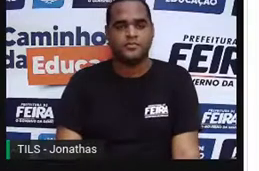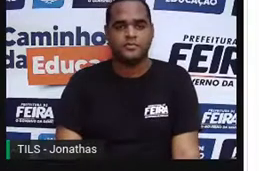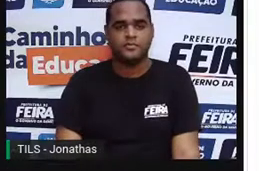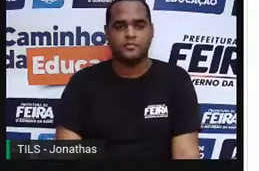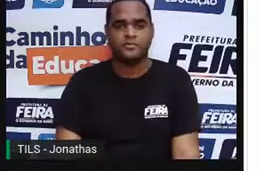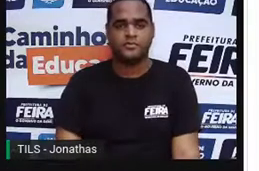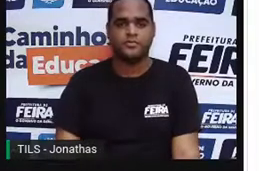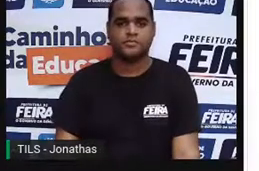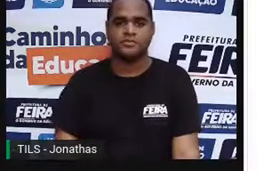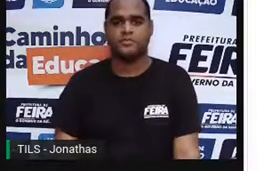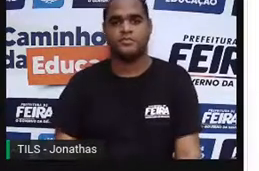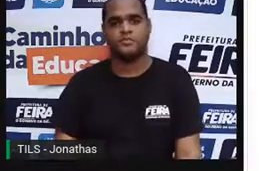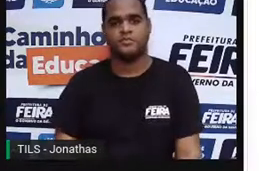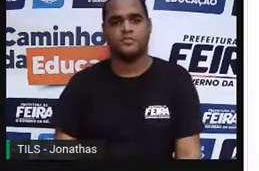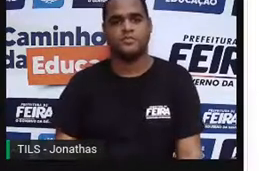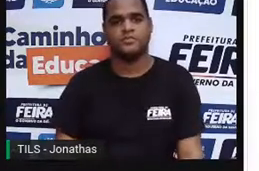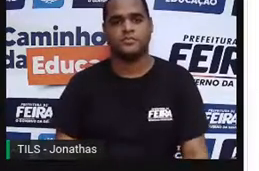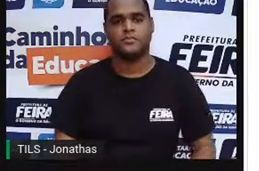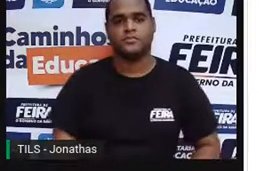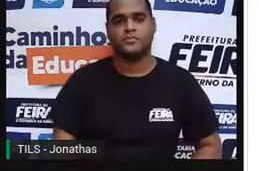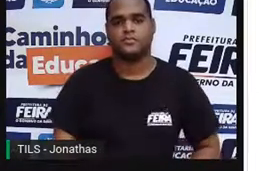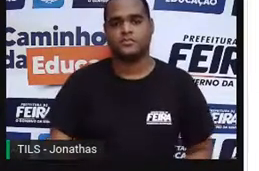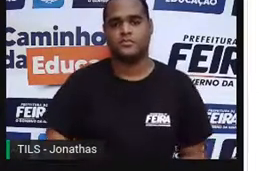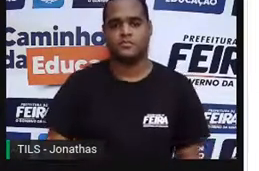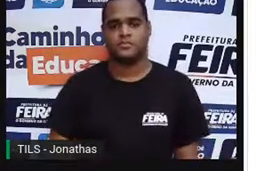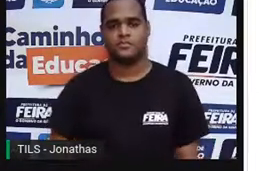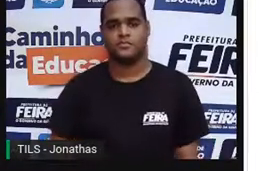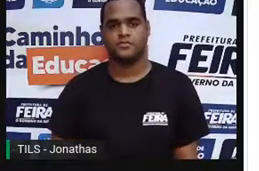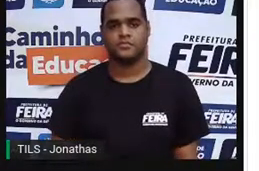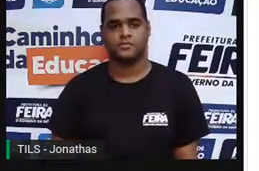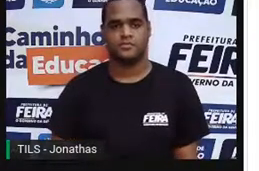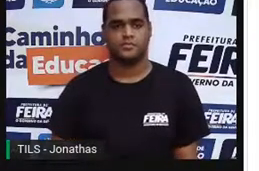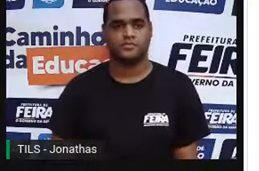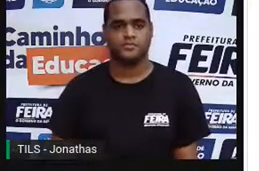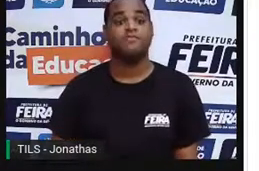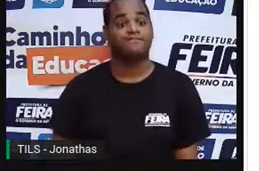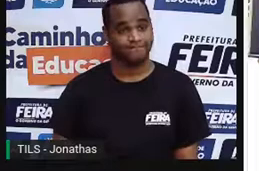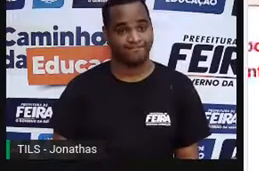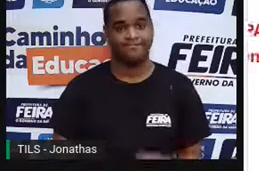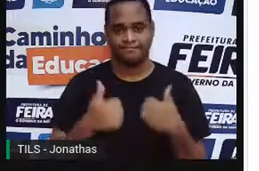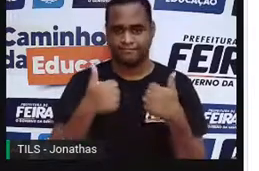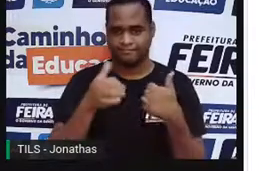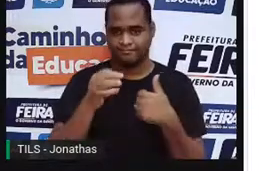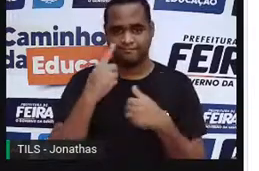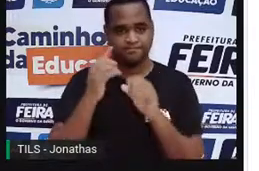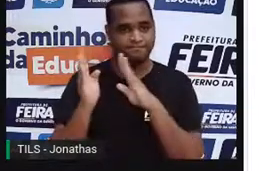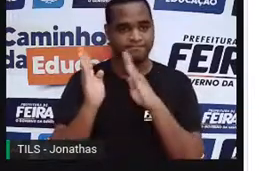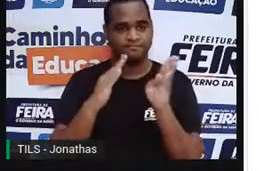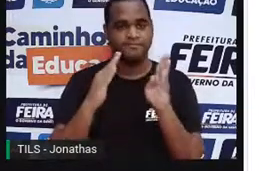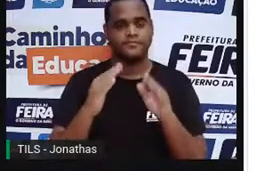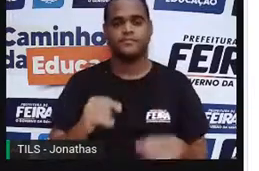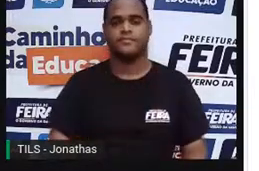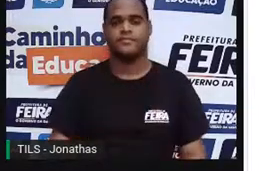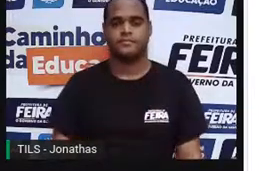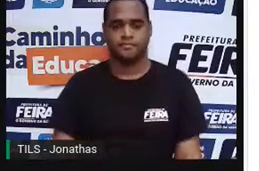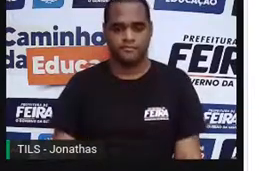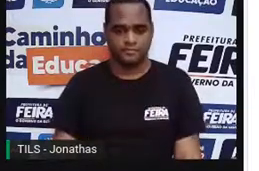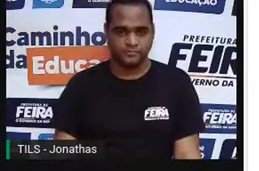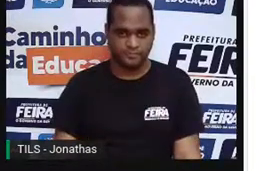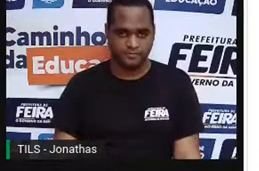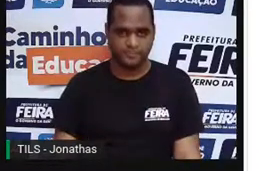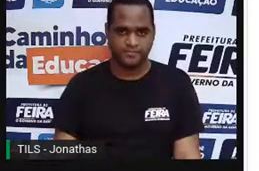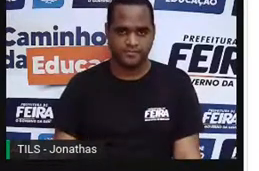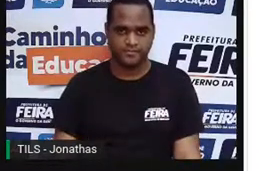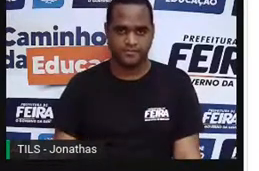funciona na prática certo a beleza vamos arrastar aqui a tela lá